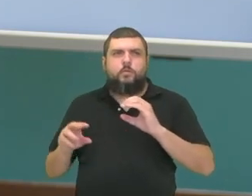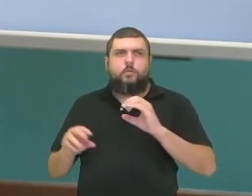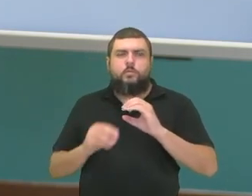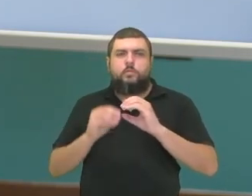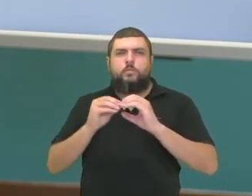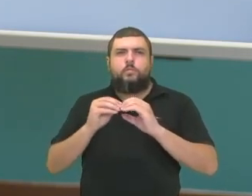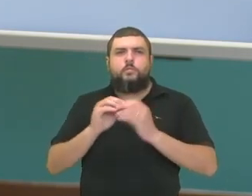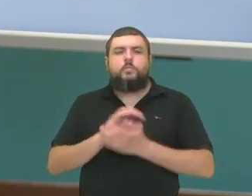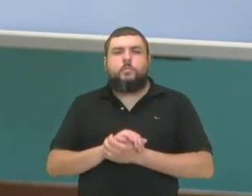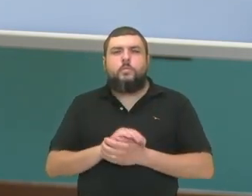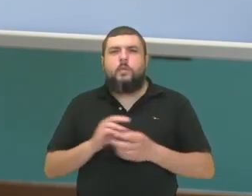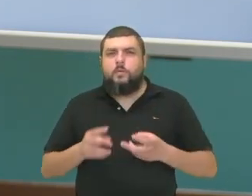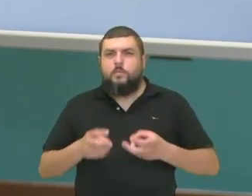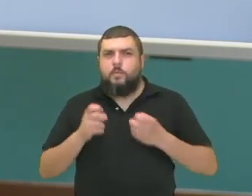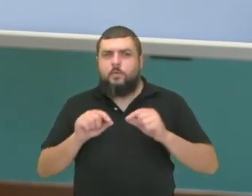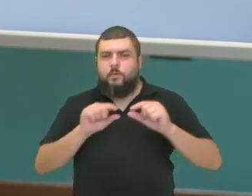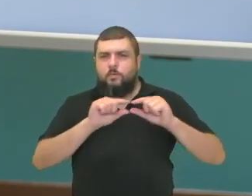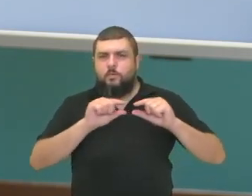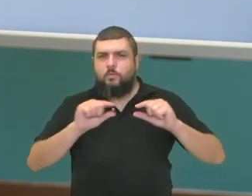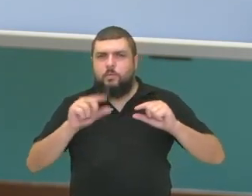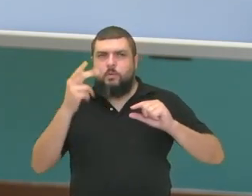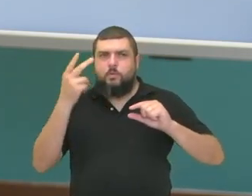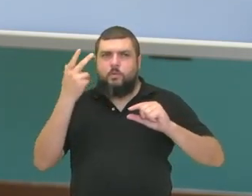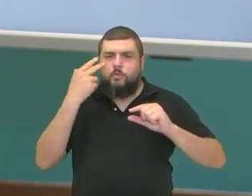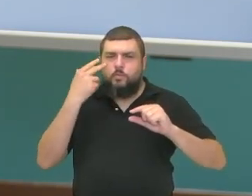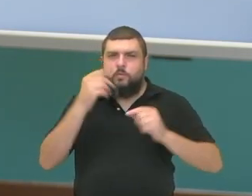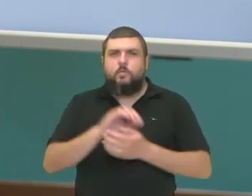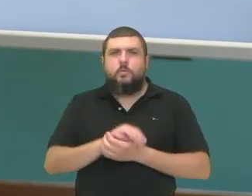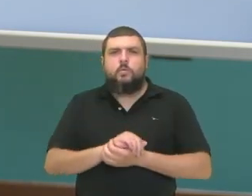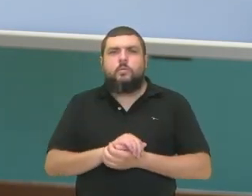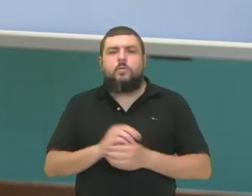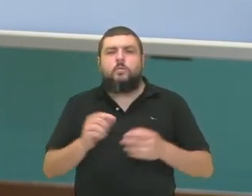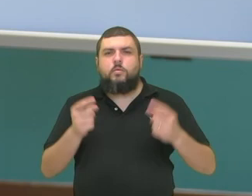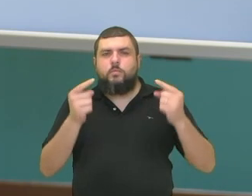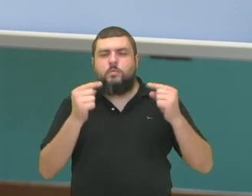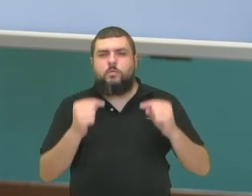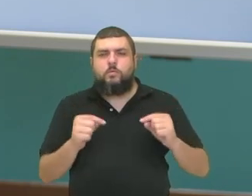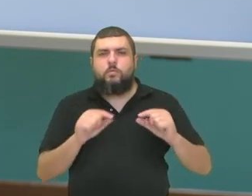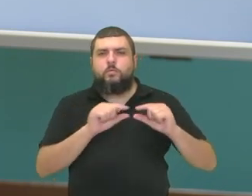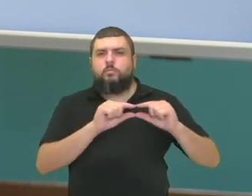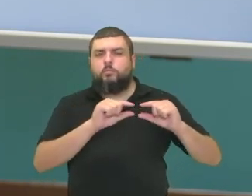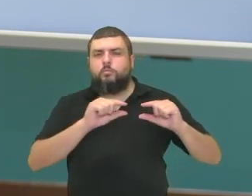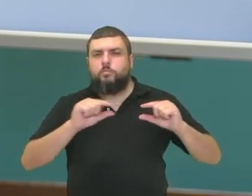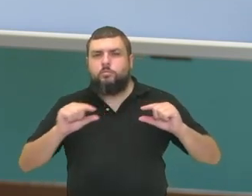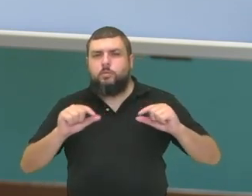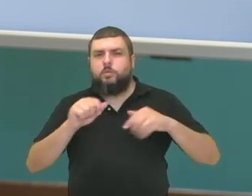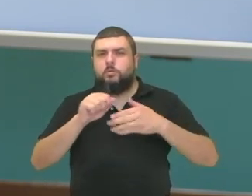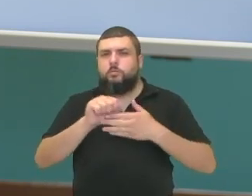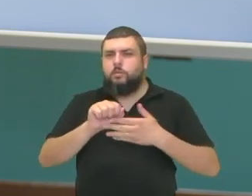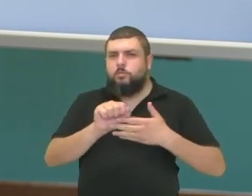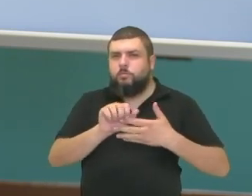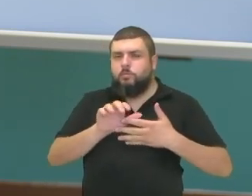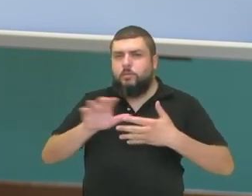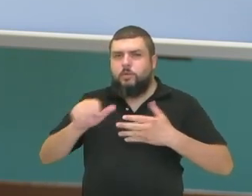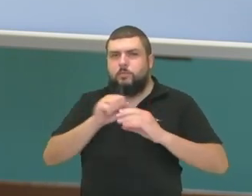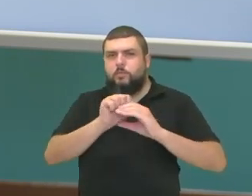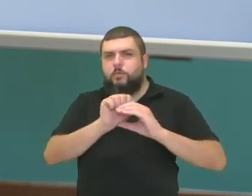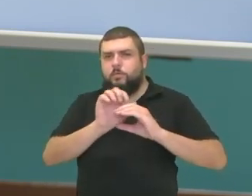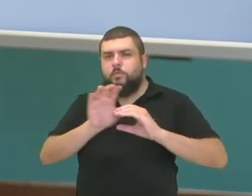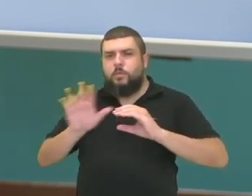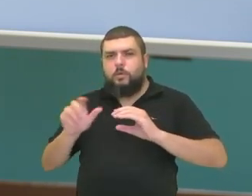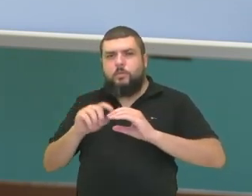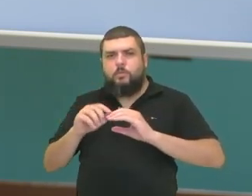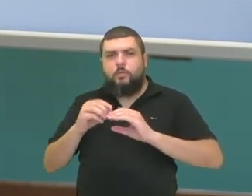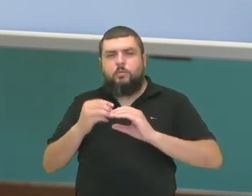carbônica aberta, normal, saturada e homogênea. Cadeia carbônica aberta, ramificada, saturada